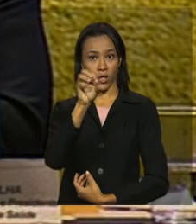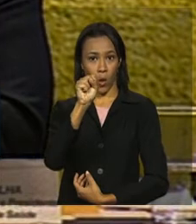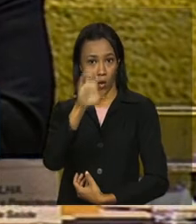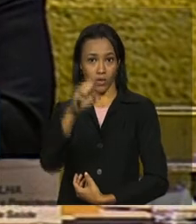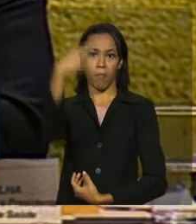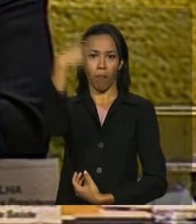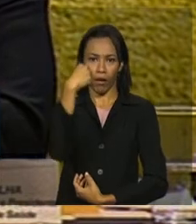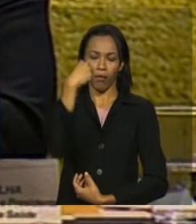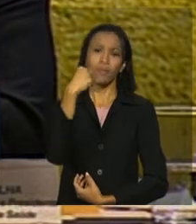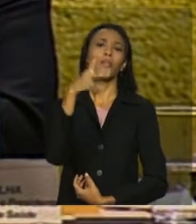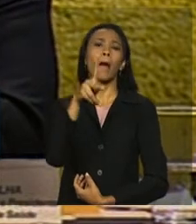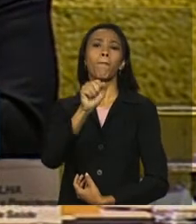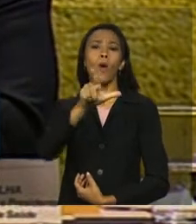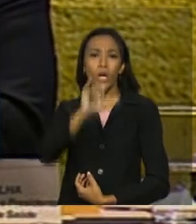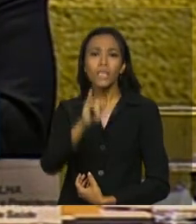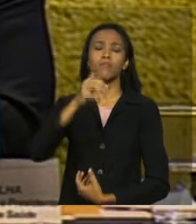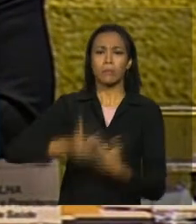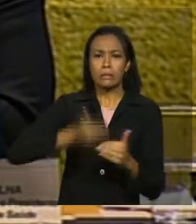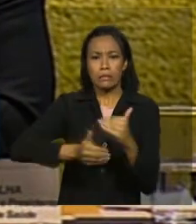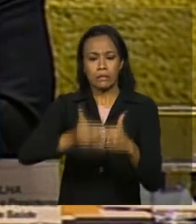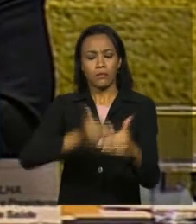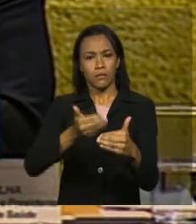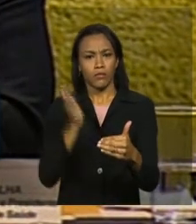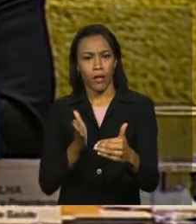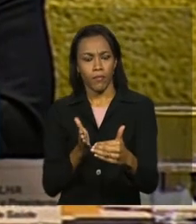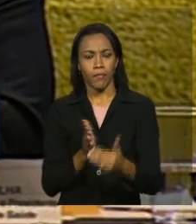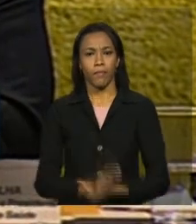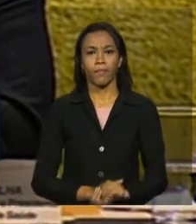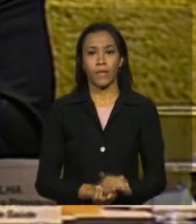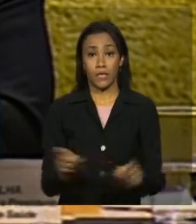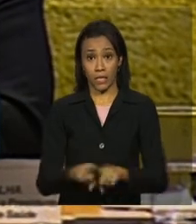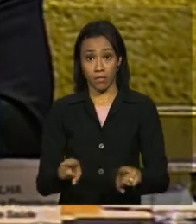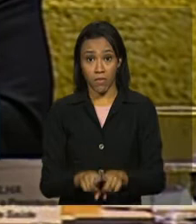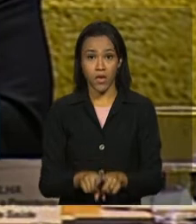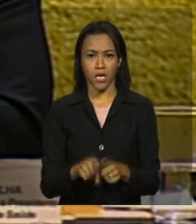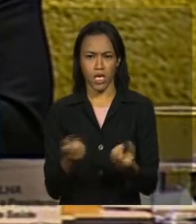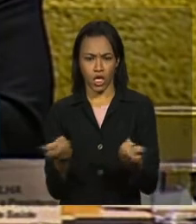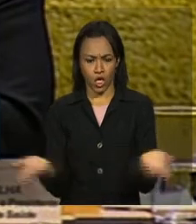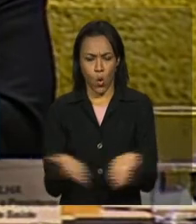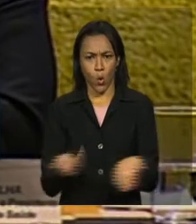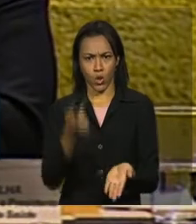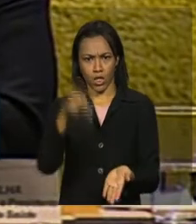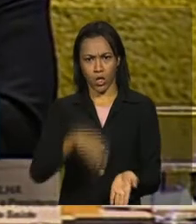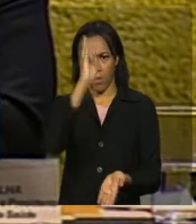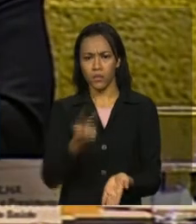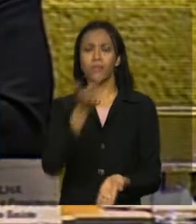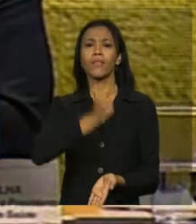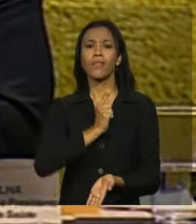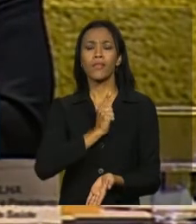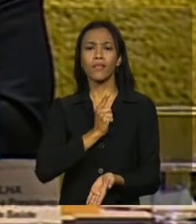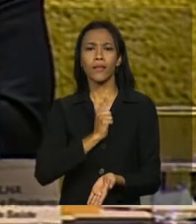de vacina oral da pólio pelo aprimoramento que nós temos pela capacidade que o Brasil o que